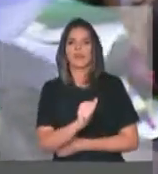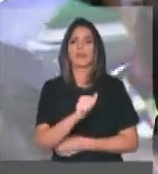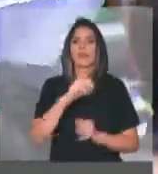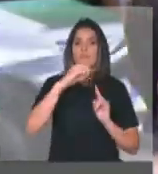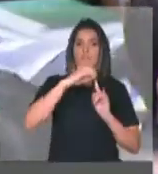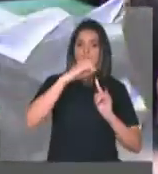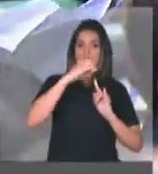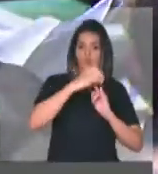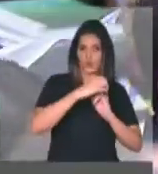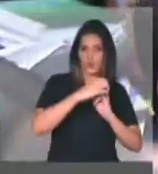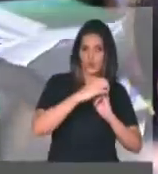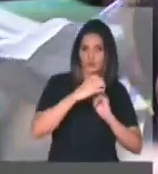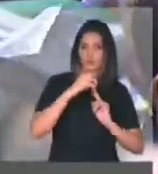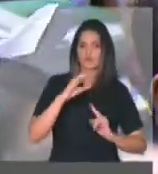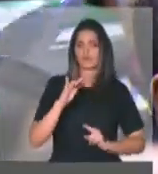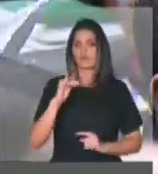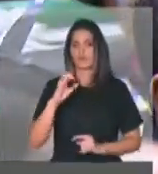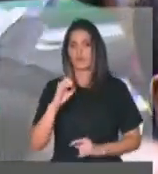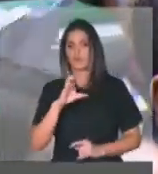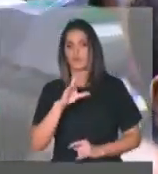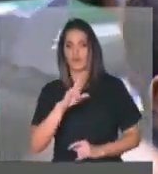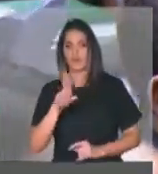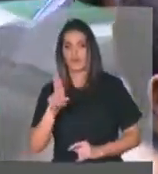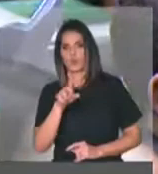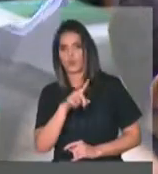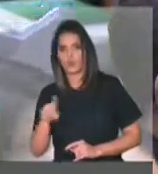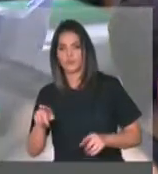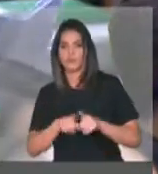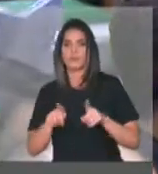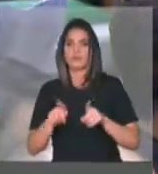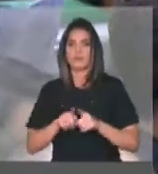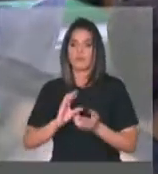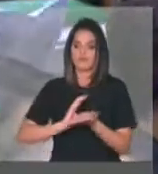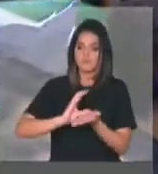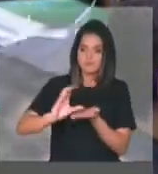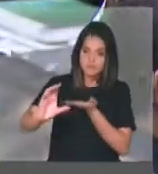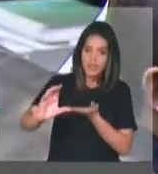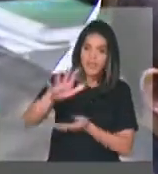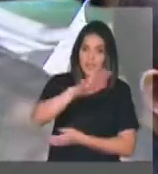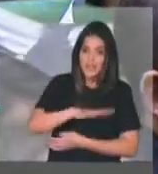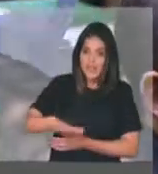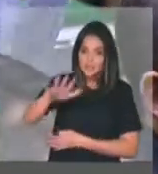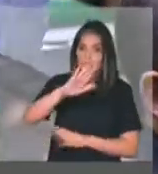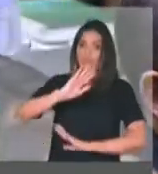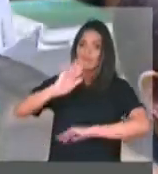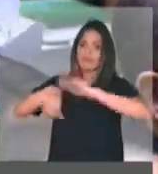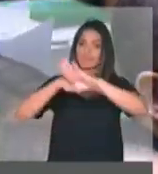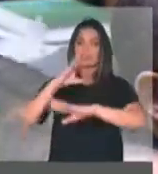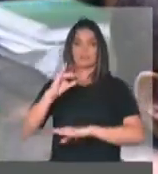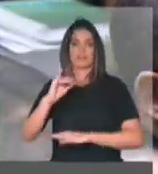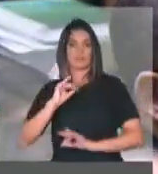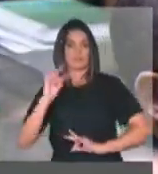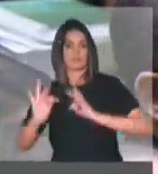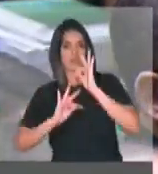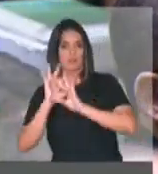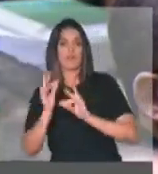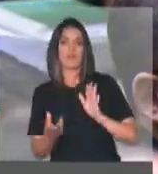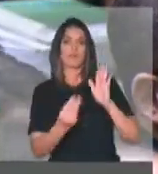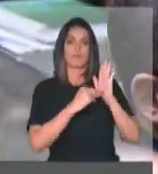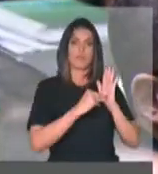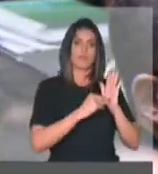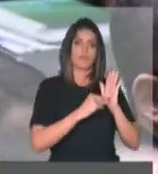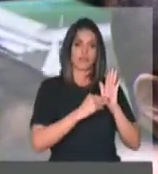Cruz e o Fundo Nacional de Desenvolvimento Científico e Tecnológico. São duas emendas do deputado João